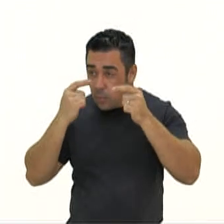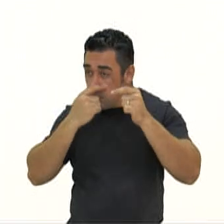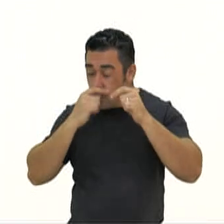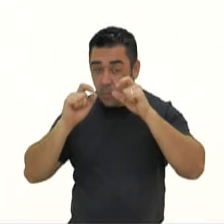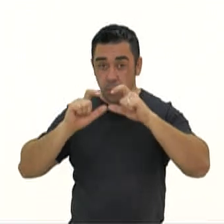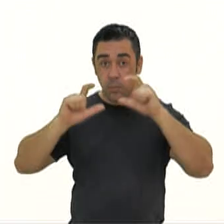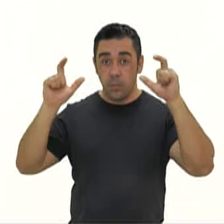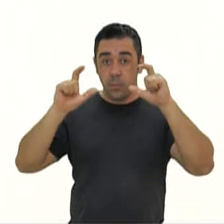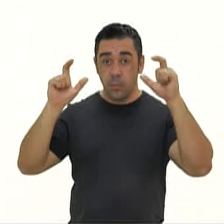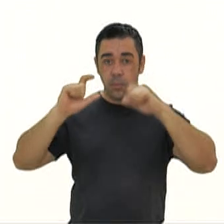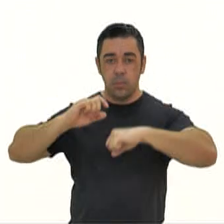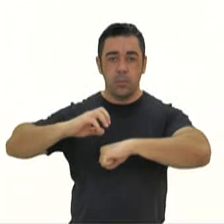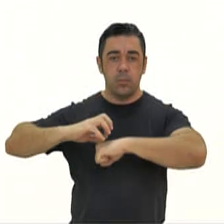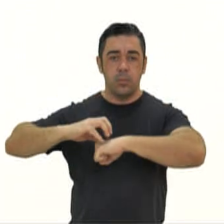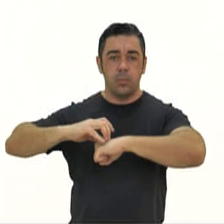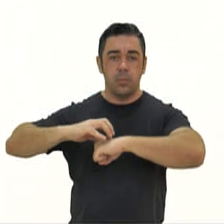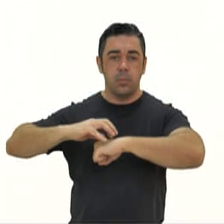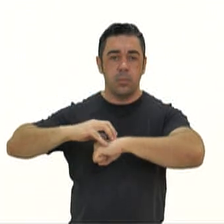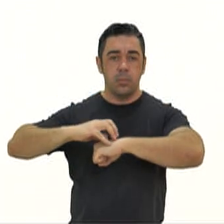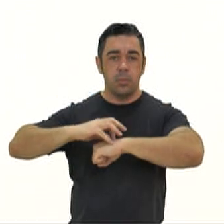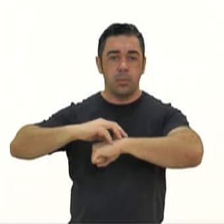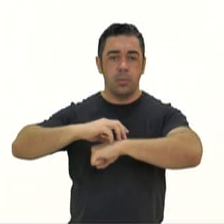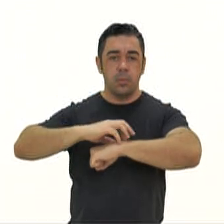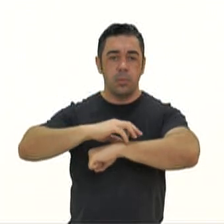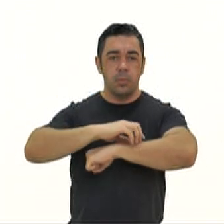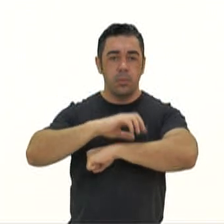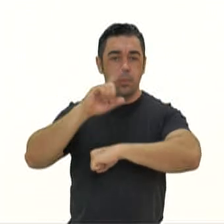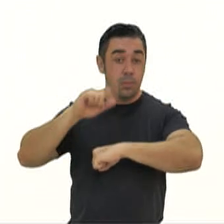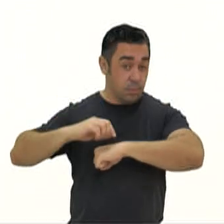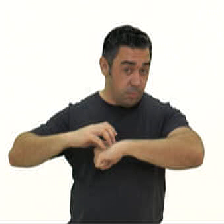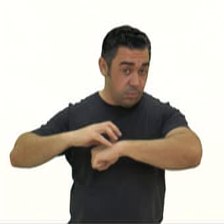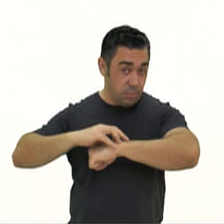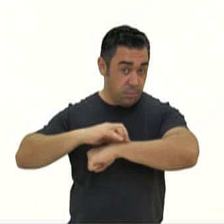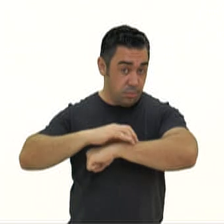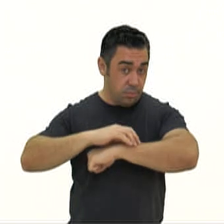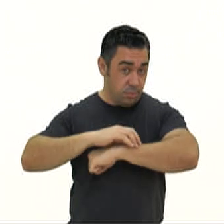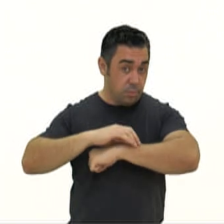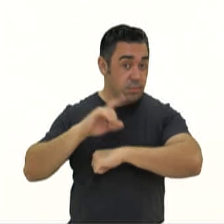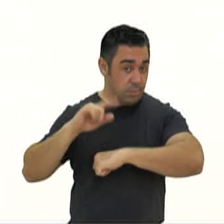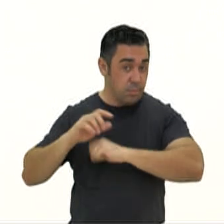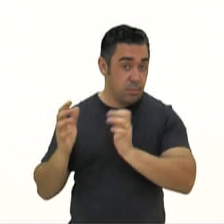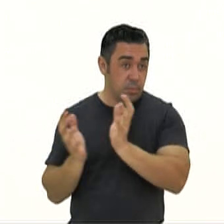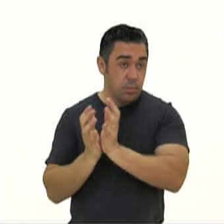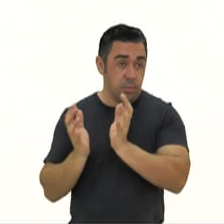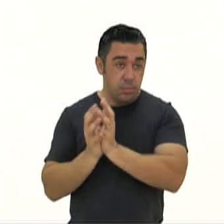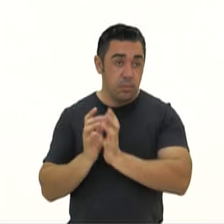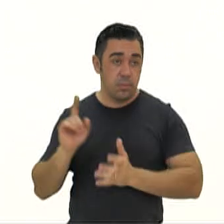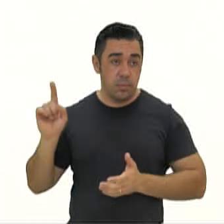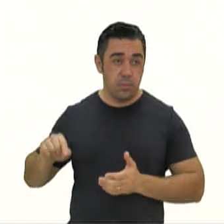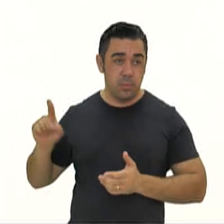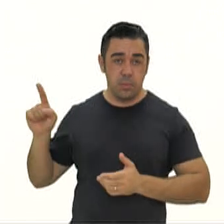bem avantajados ali da frente, eu percebo que é um grupo de aranha, tá? Um grupo de aranha chamado de